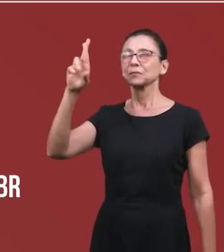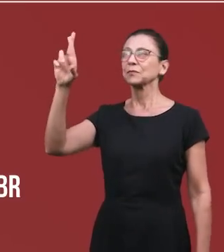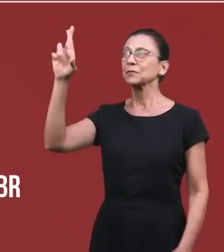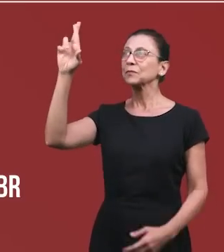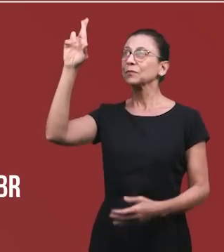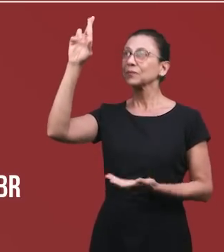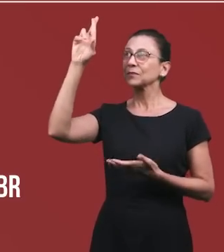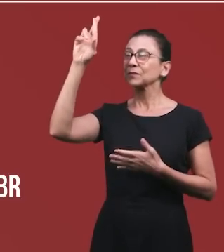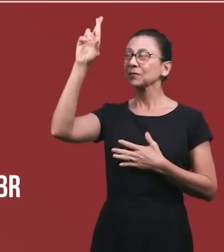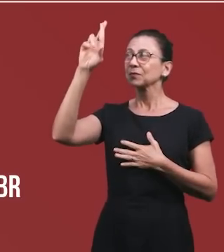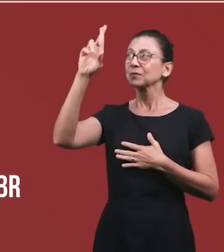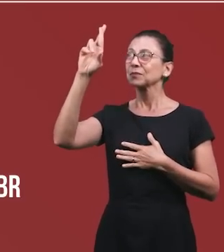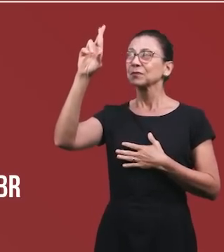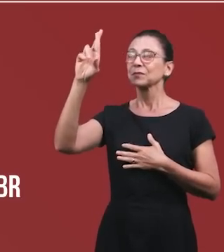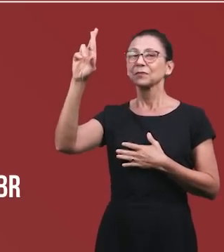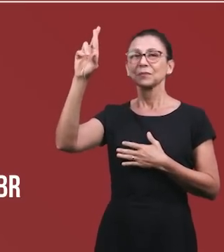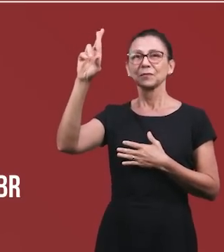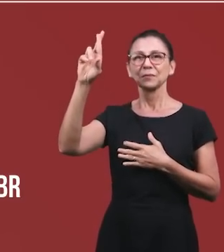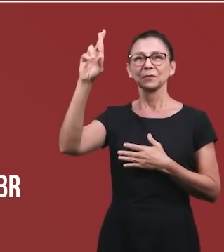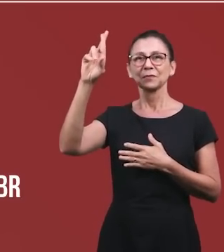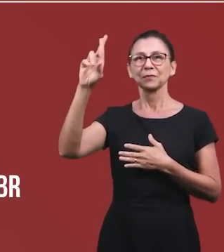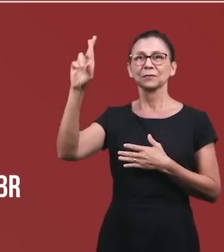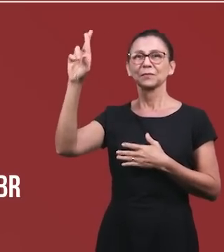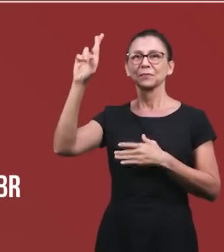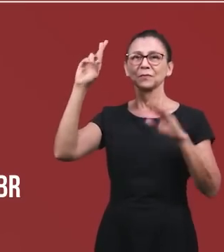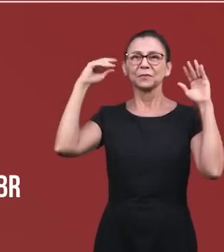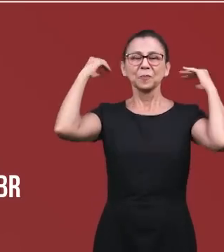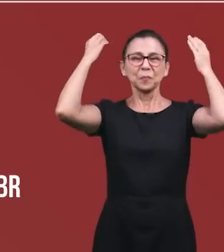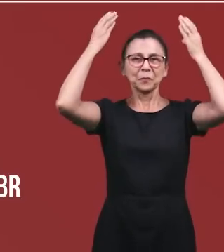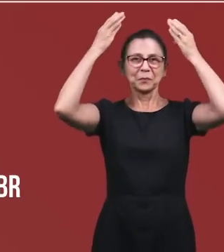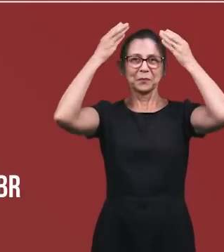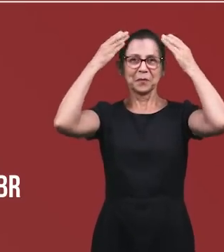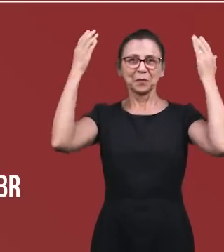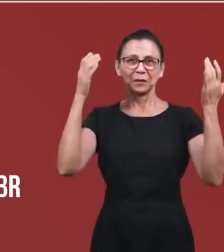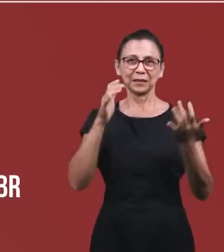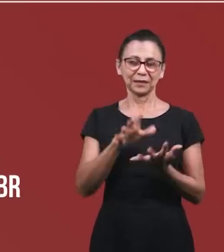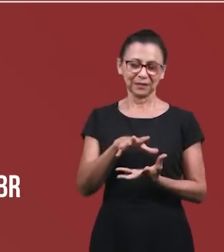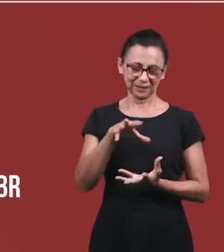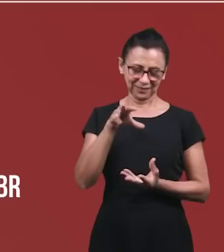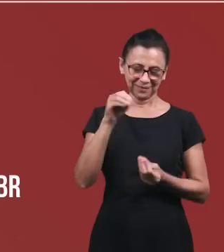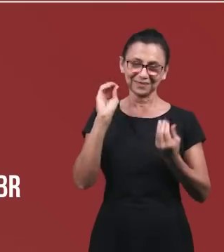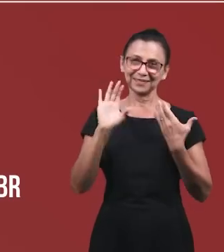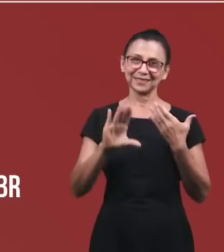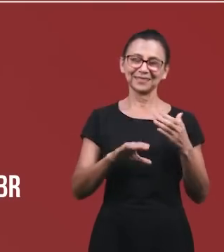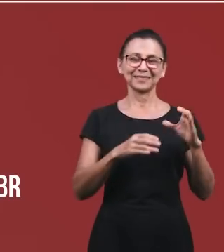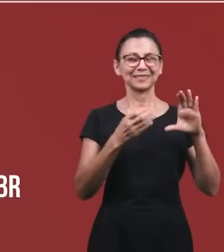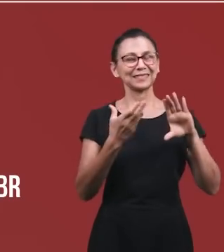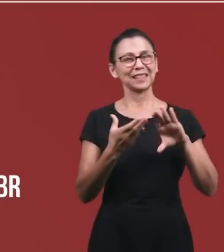louvor, Senhor meu Rei.